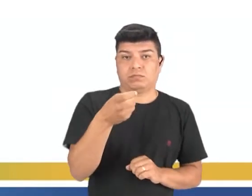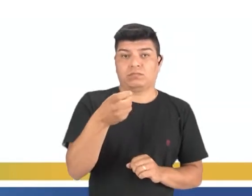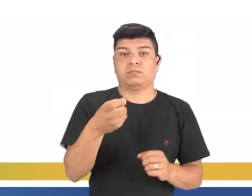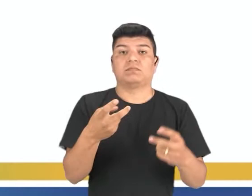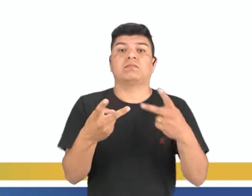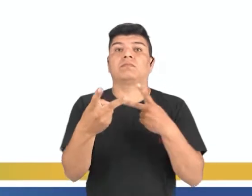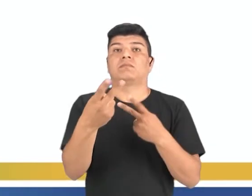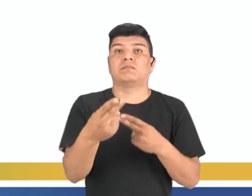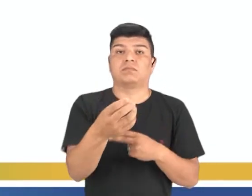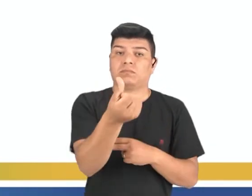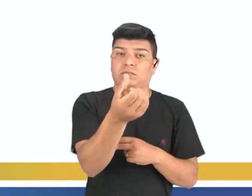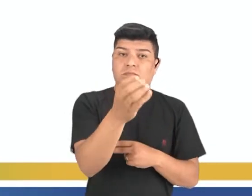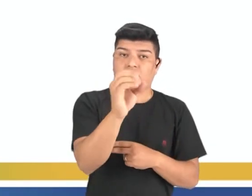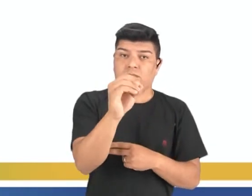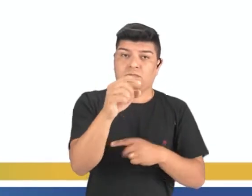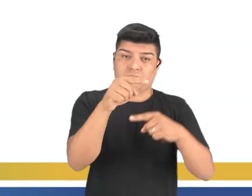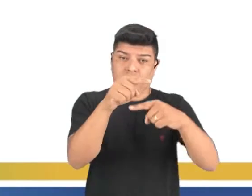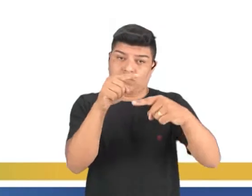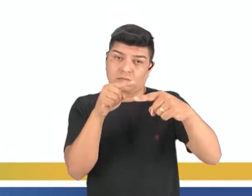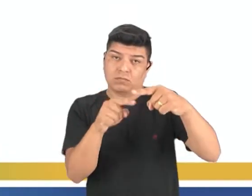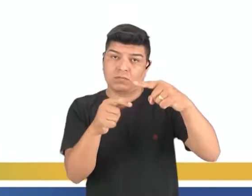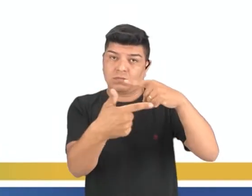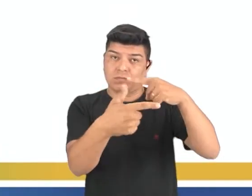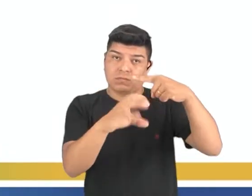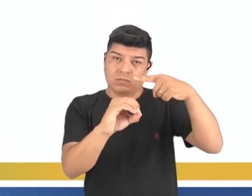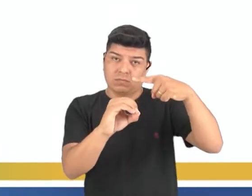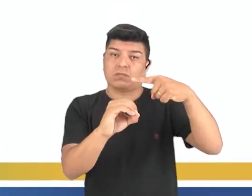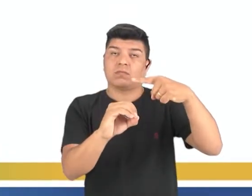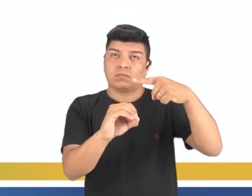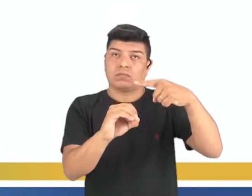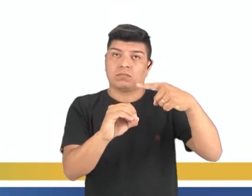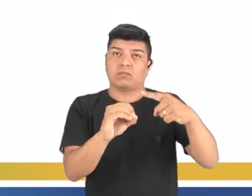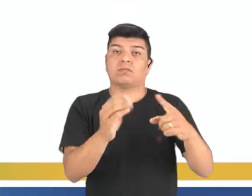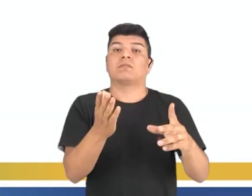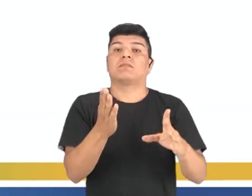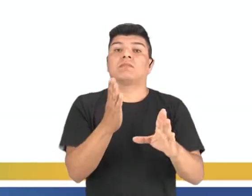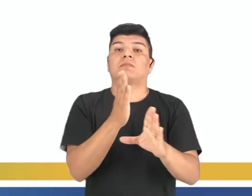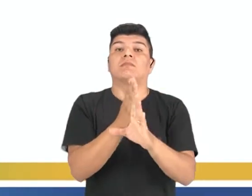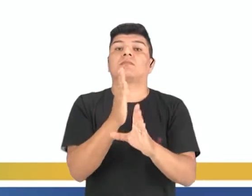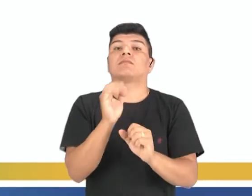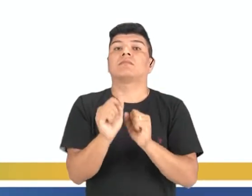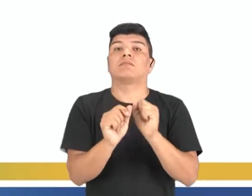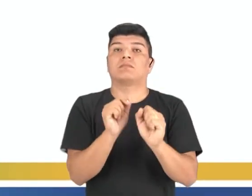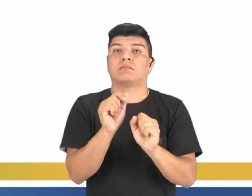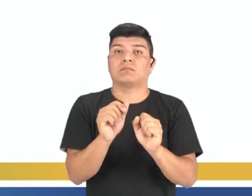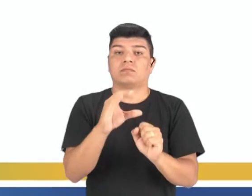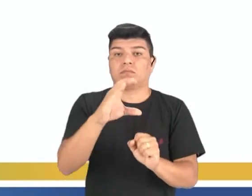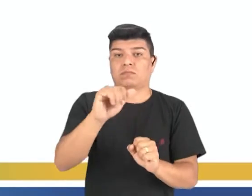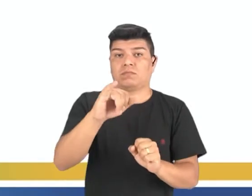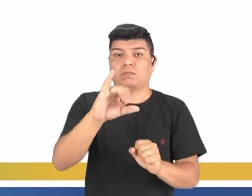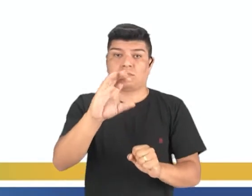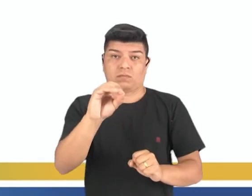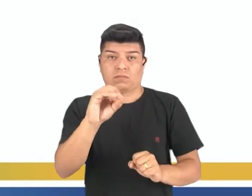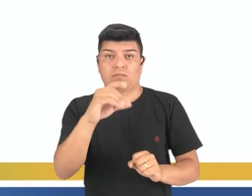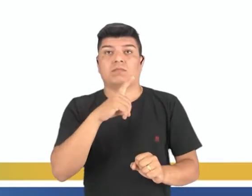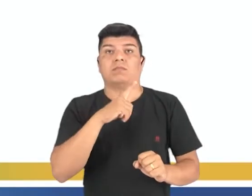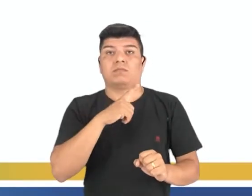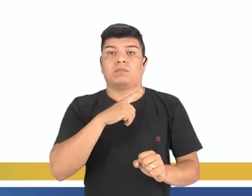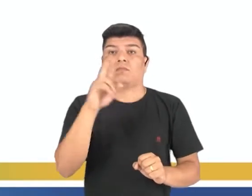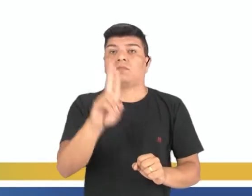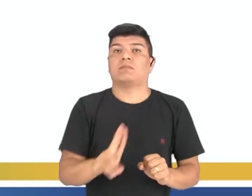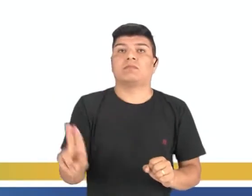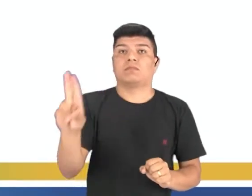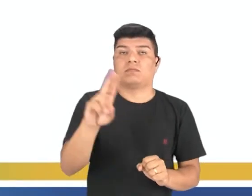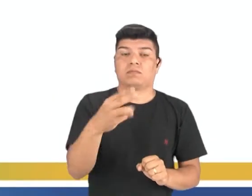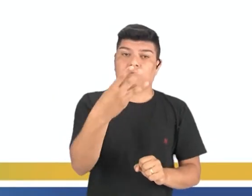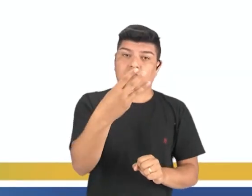x é igual a 60 dividido para 20. Portanto, o Caio vai gastar nessa velocidade um total de